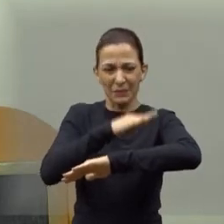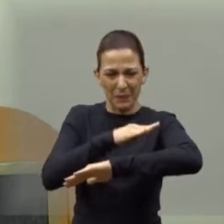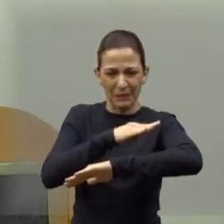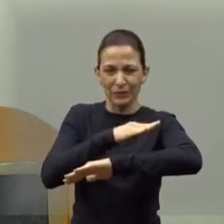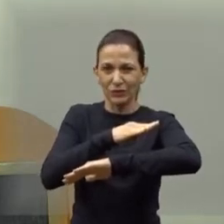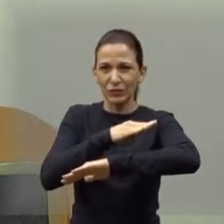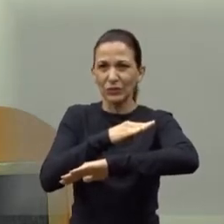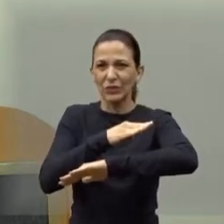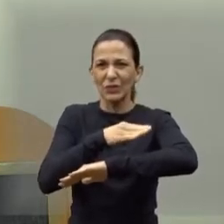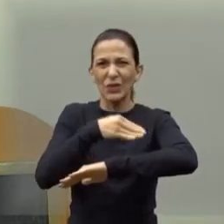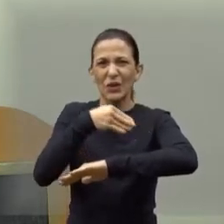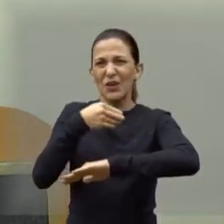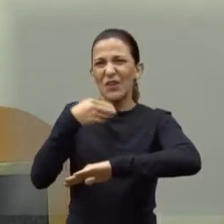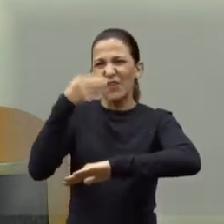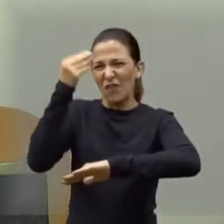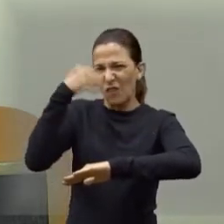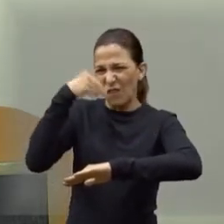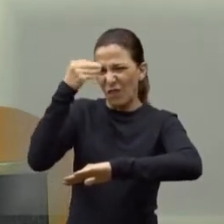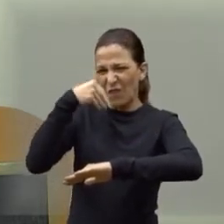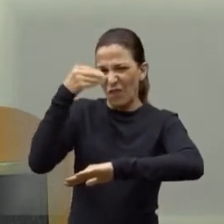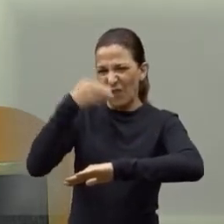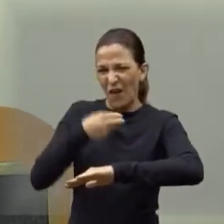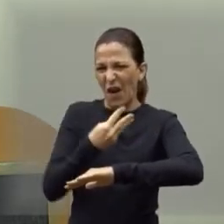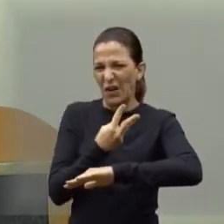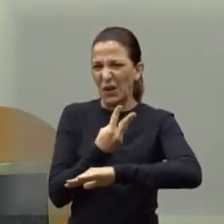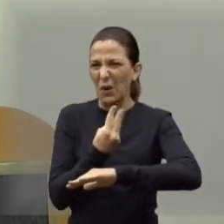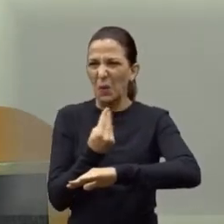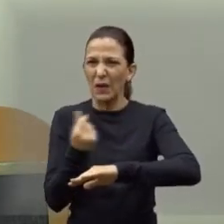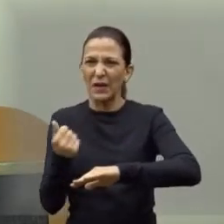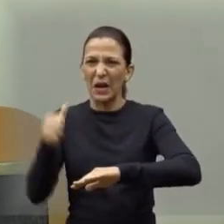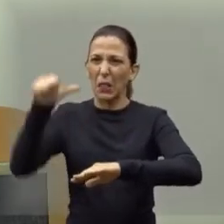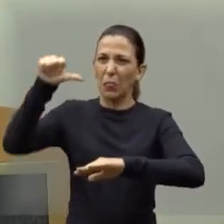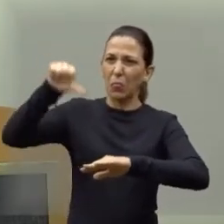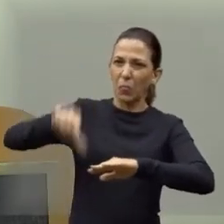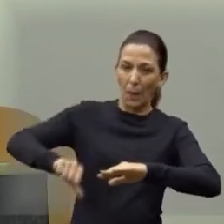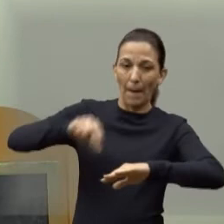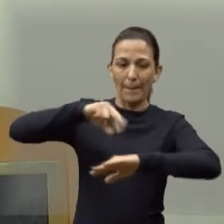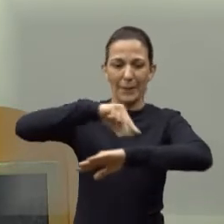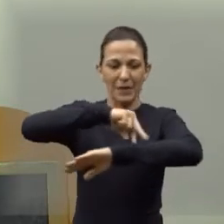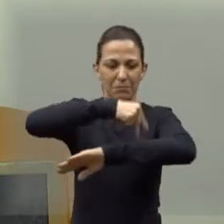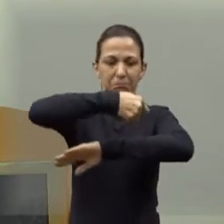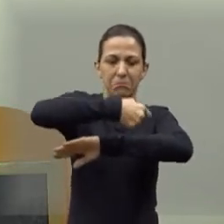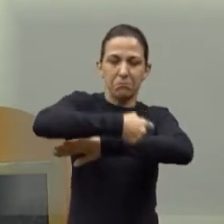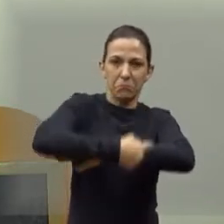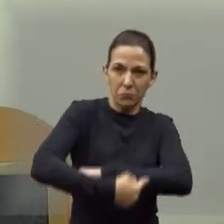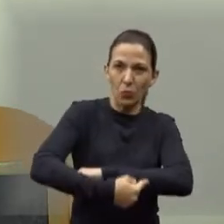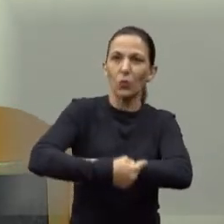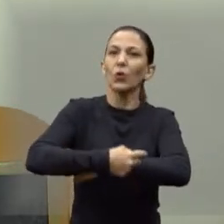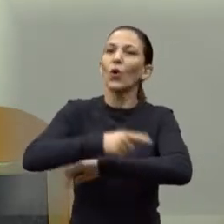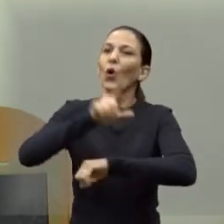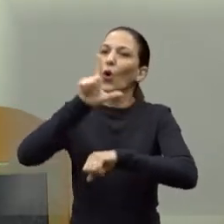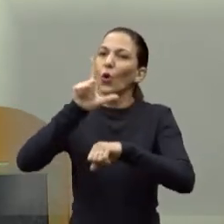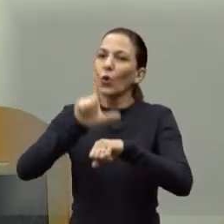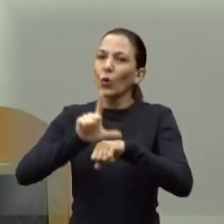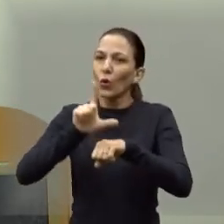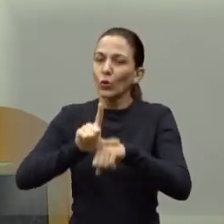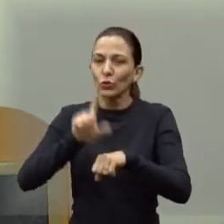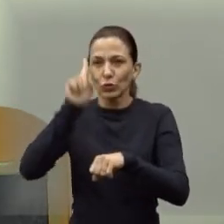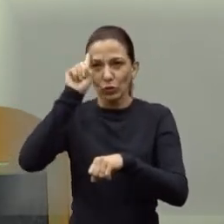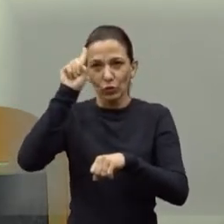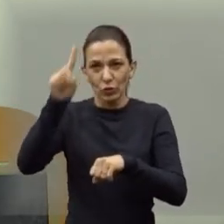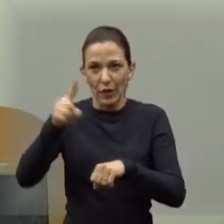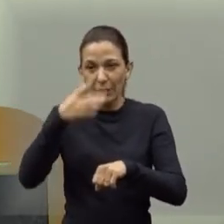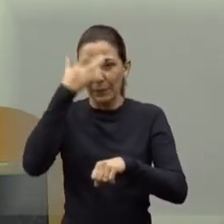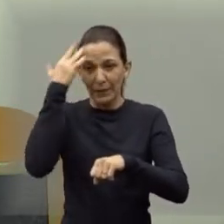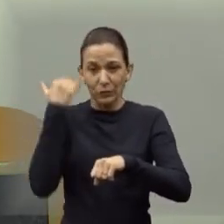trocada, frágil e de qualidade duvidosa, que pode colocar em risco os pedestres, comerciantes e os motoristas que transitam pela